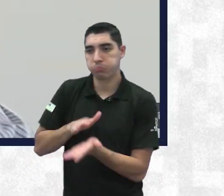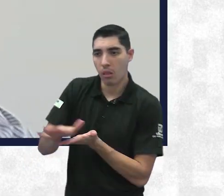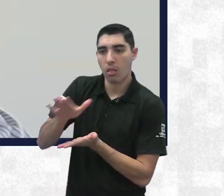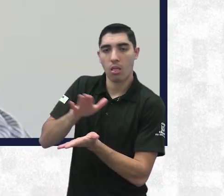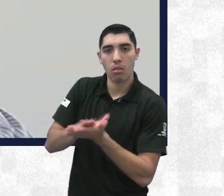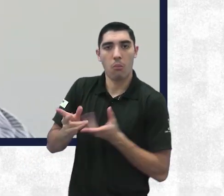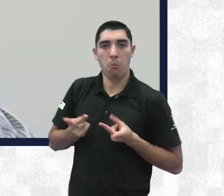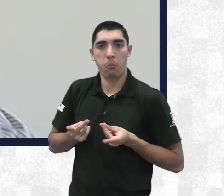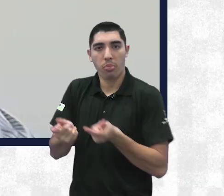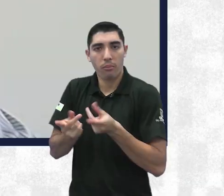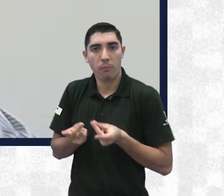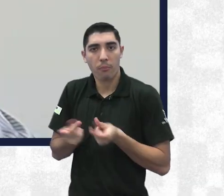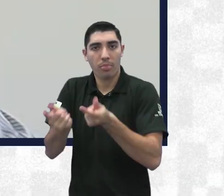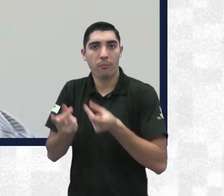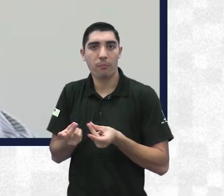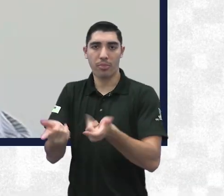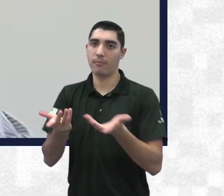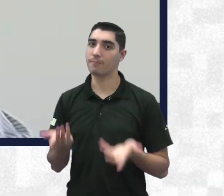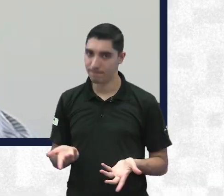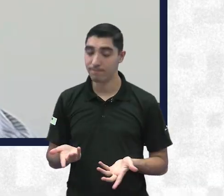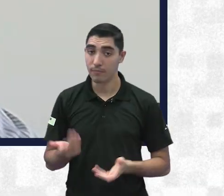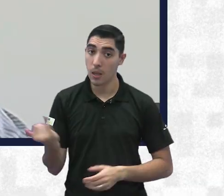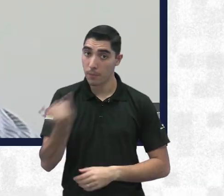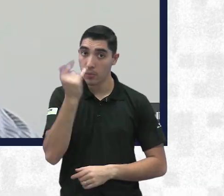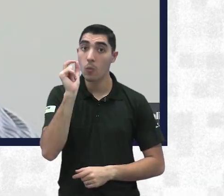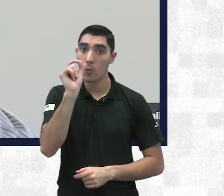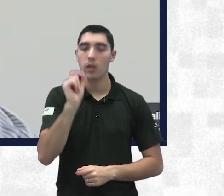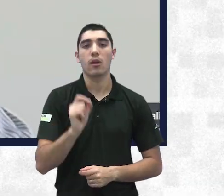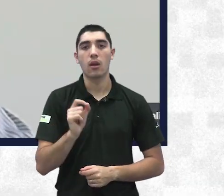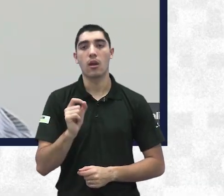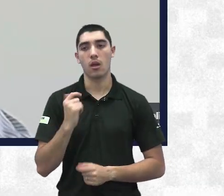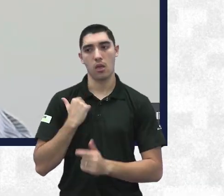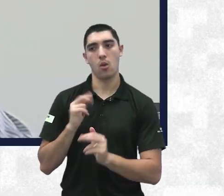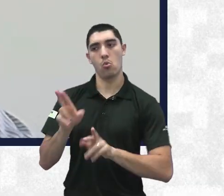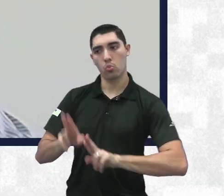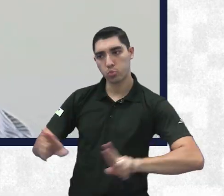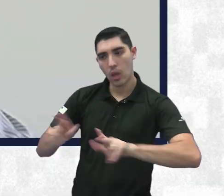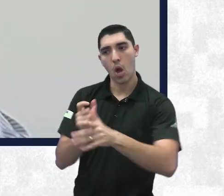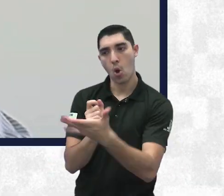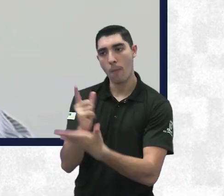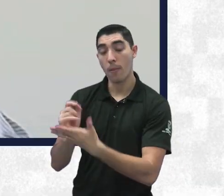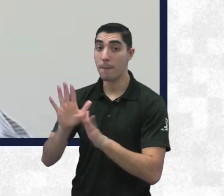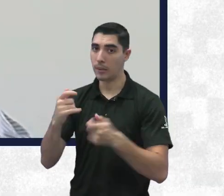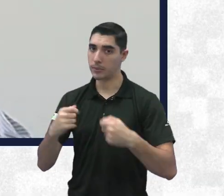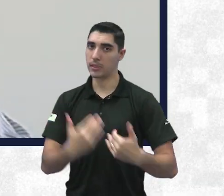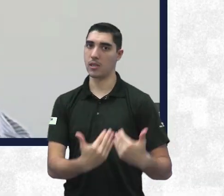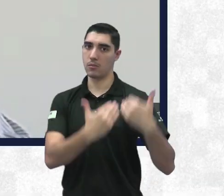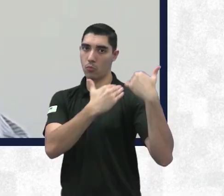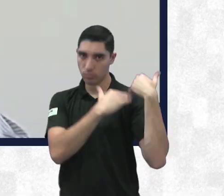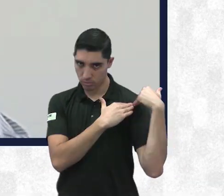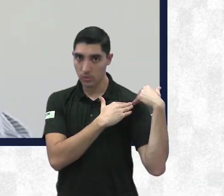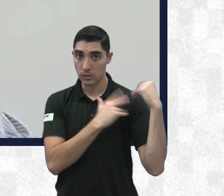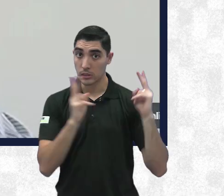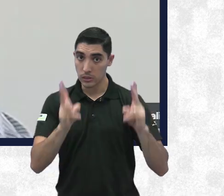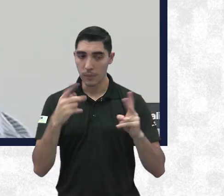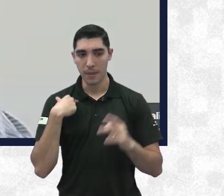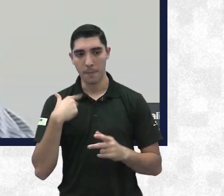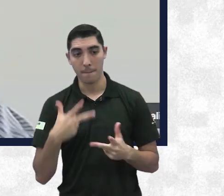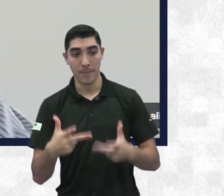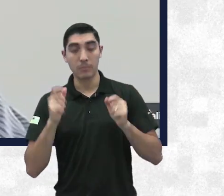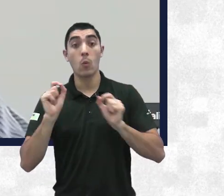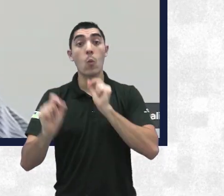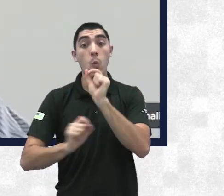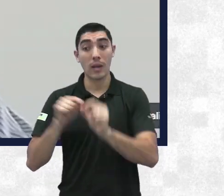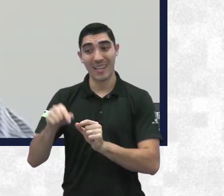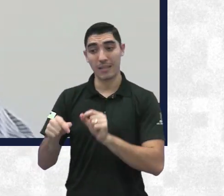encargos, né, para dívidas. É importante você consumir, mas consumir com a responsabilidade, um olhar na